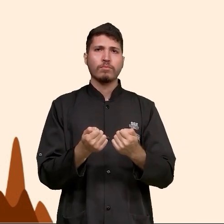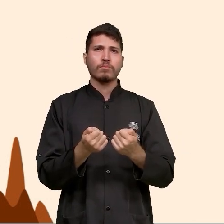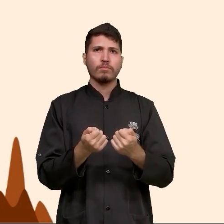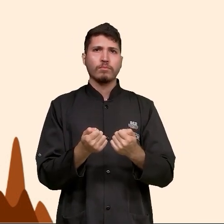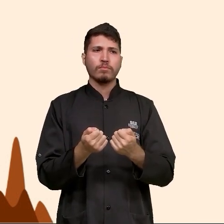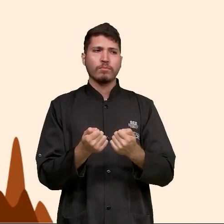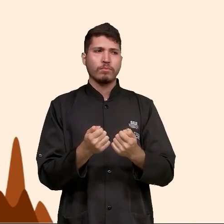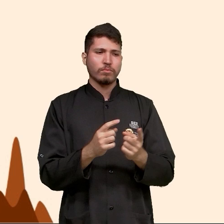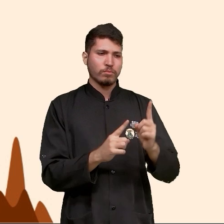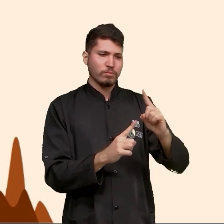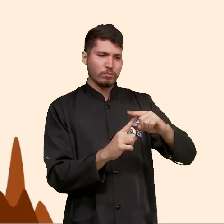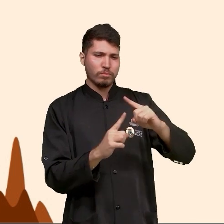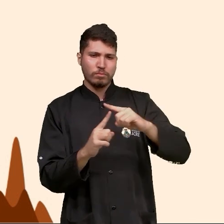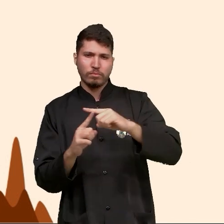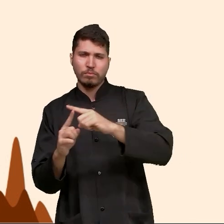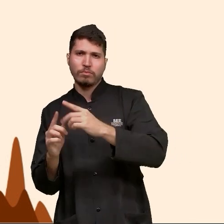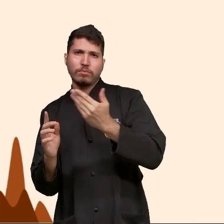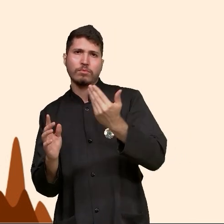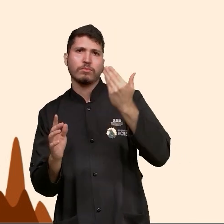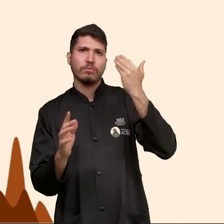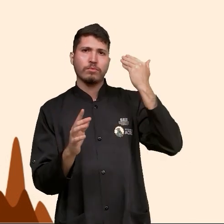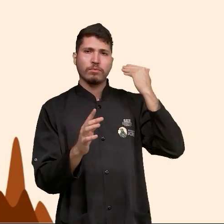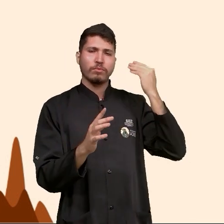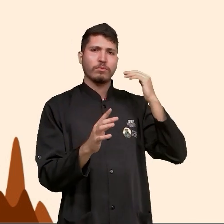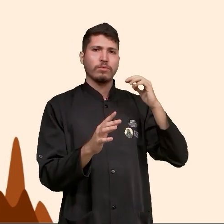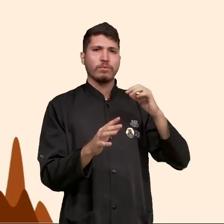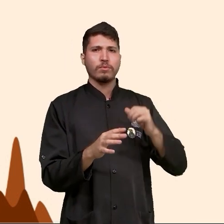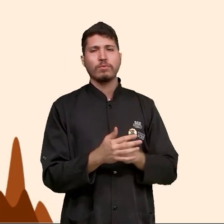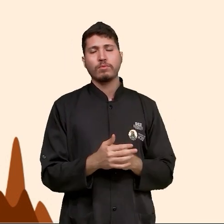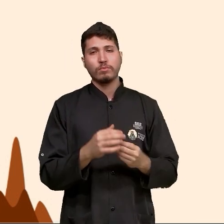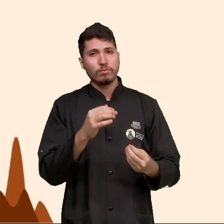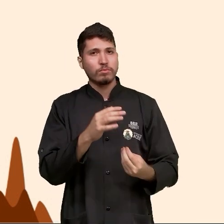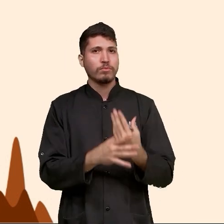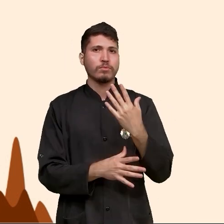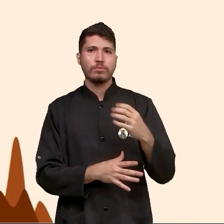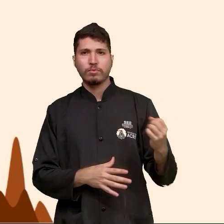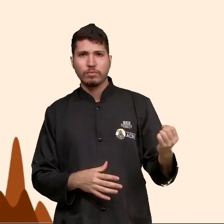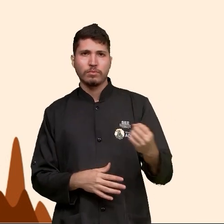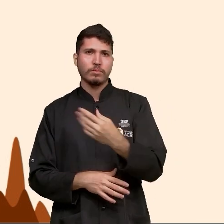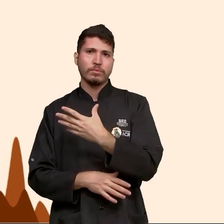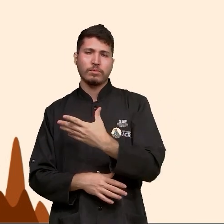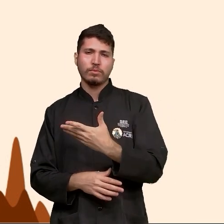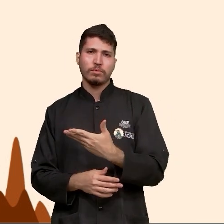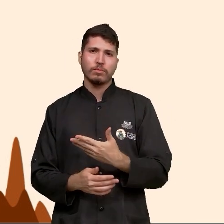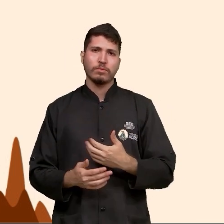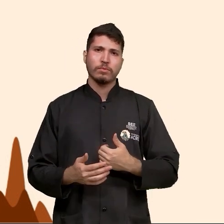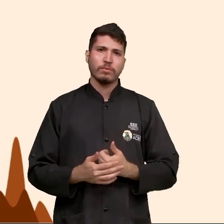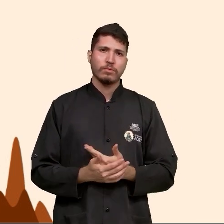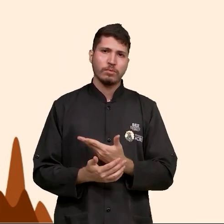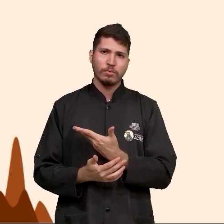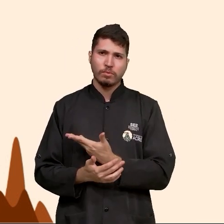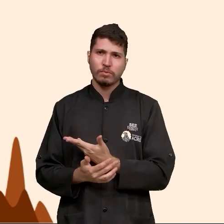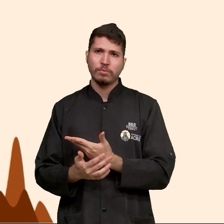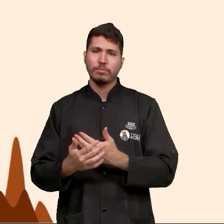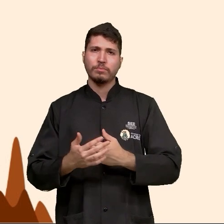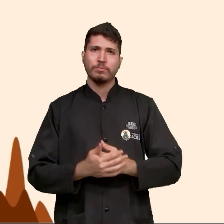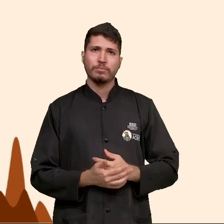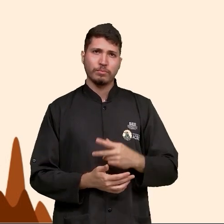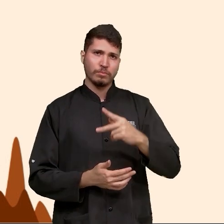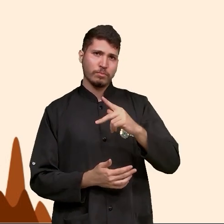artes visuais, movimento como o cubismo, aí tem a obra Guernica de Picasso, para